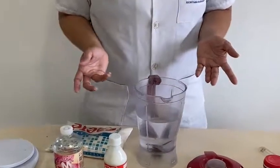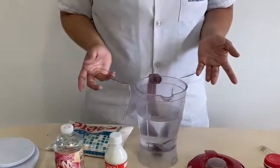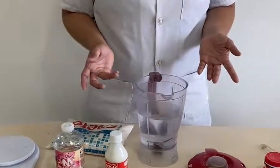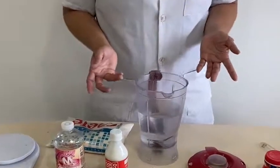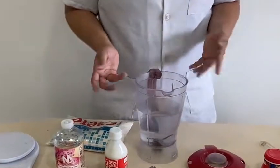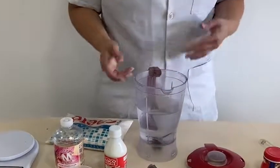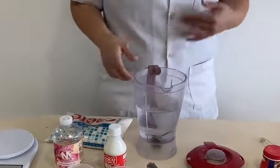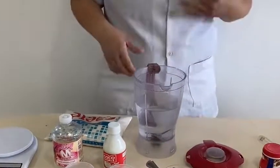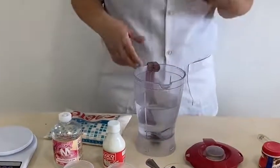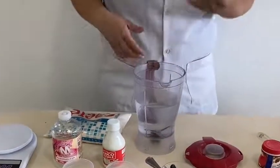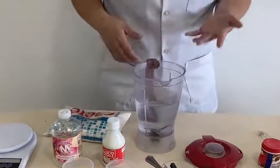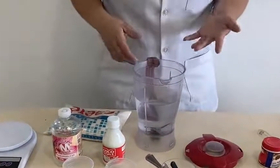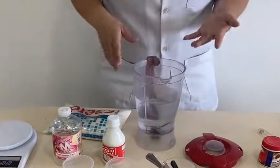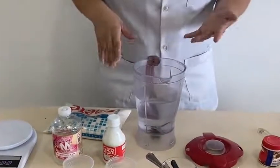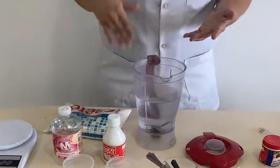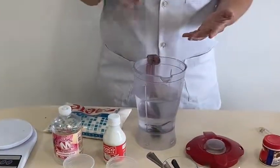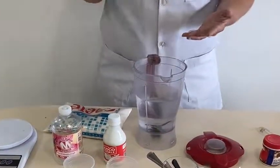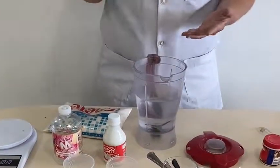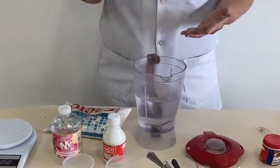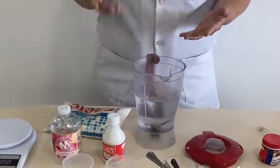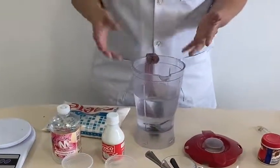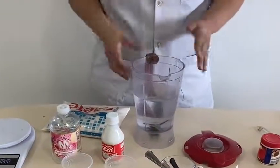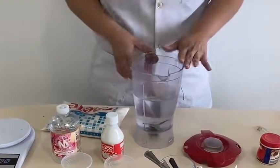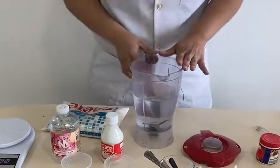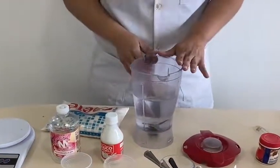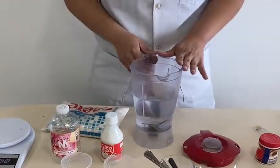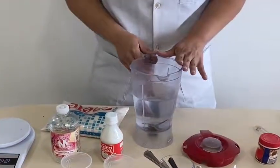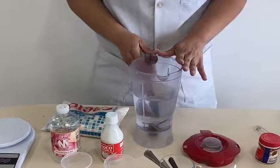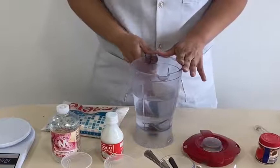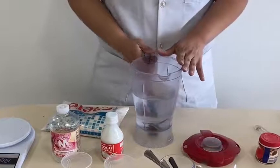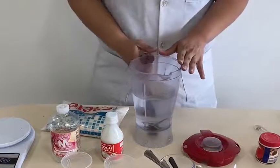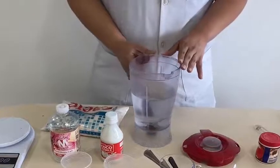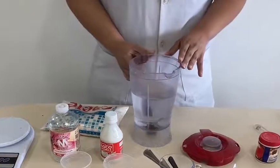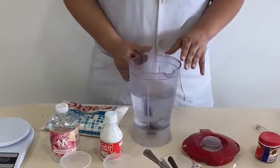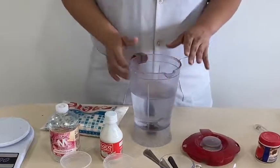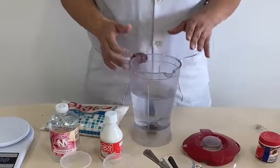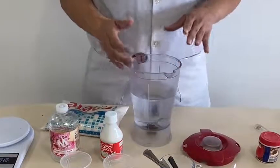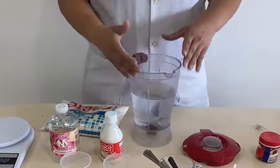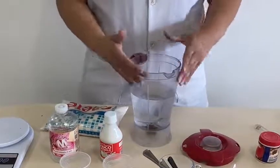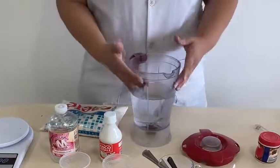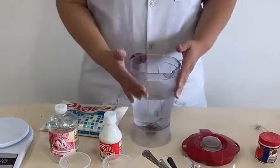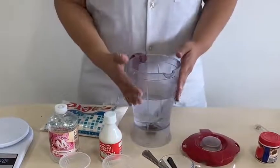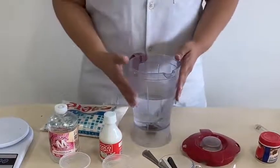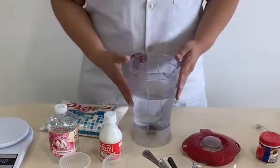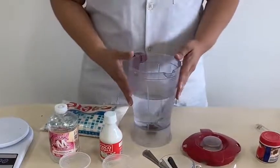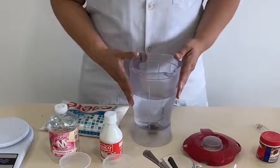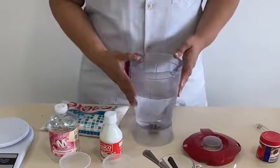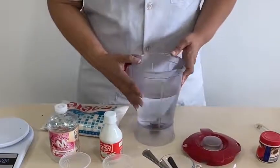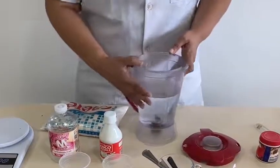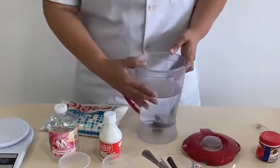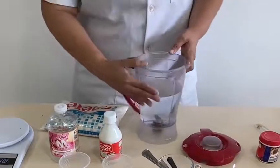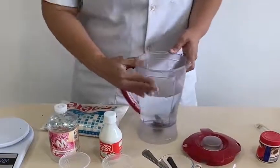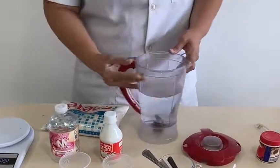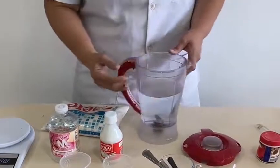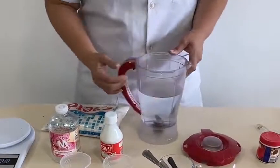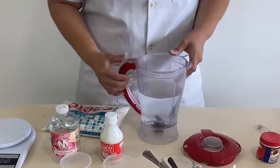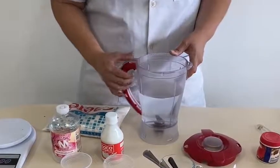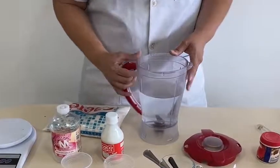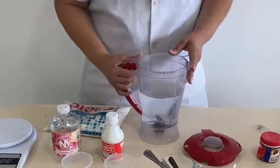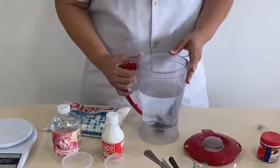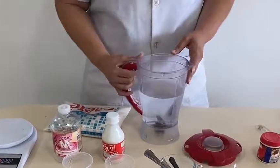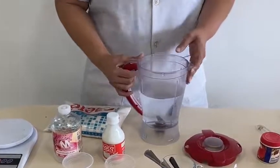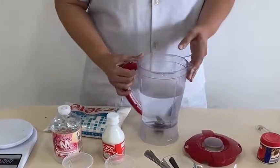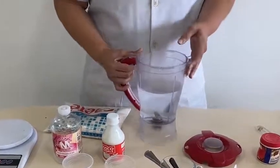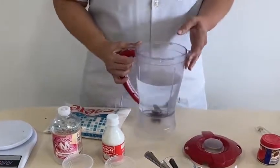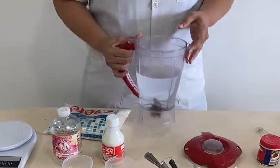tem em casa. E quem não tem, tem outras maneiras de descobrir sobre isso aqui. Bom, quando a gente trata sobre líquidos, né? A gente vai falar sobre o